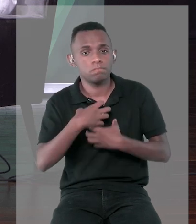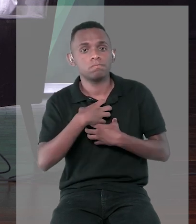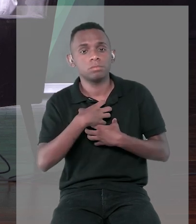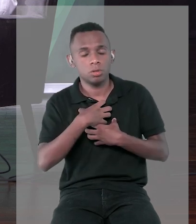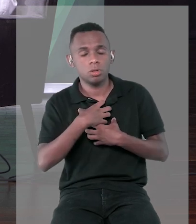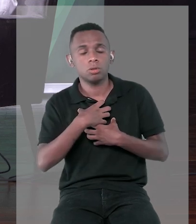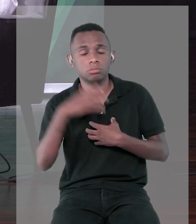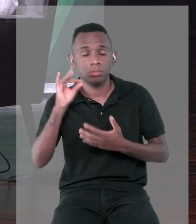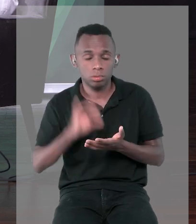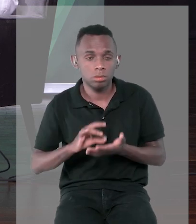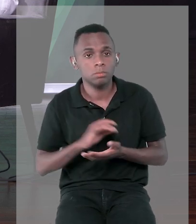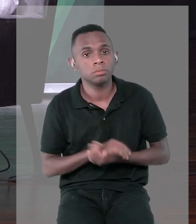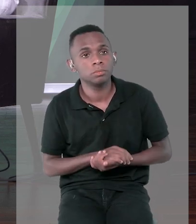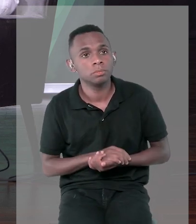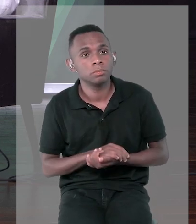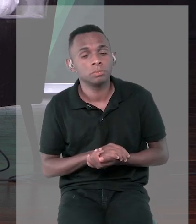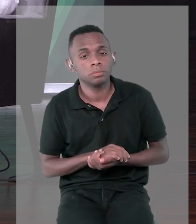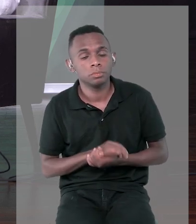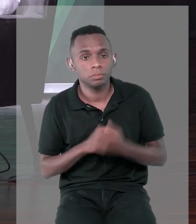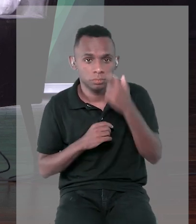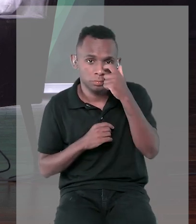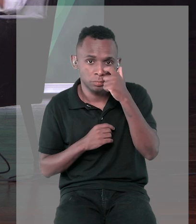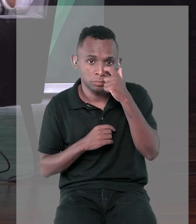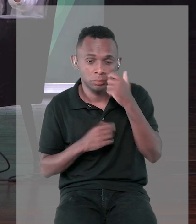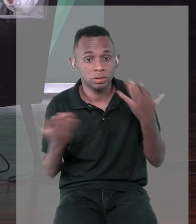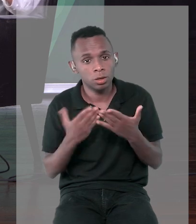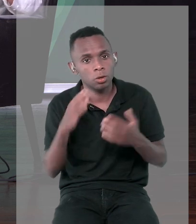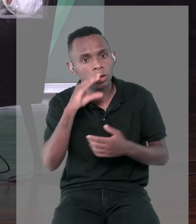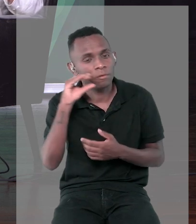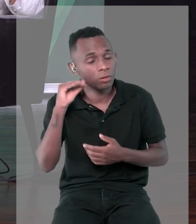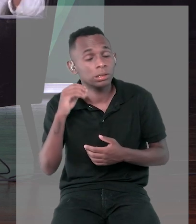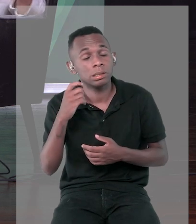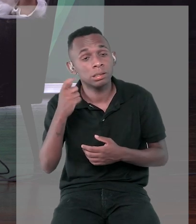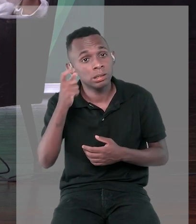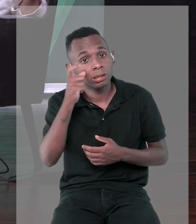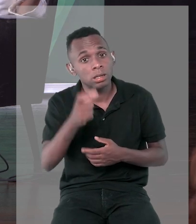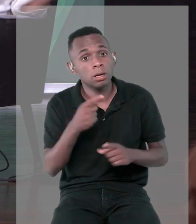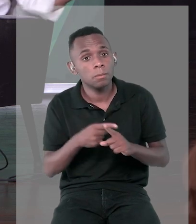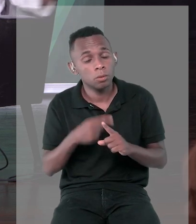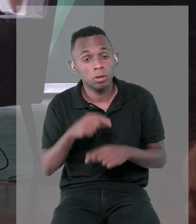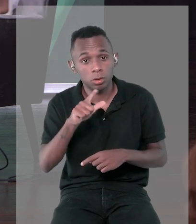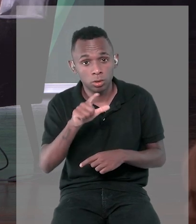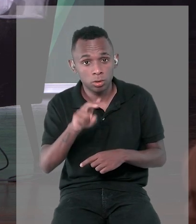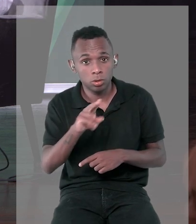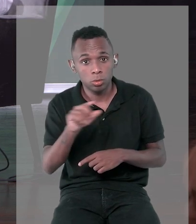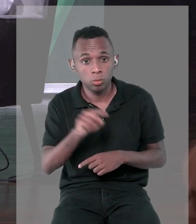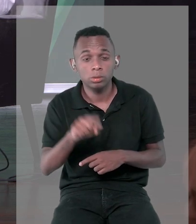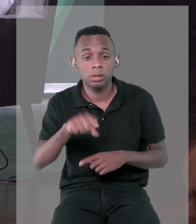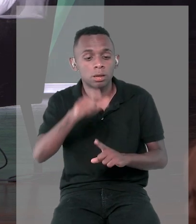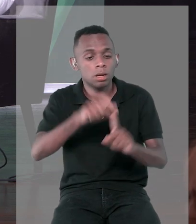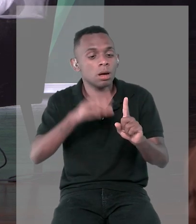sendo alguma coisa. Então, agora, a cena da empregada é interessante porque o Luiz Fernando trouxe uma